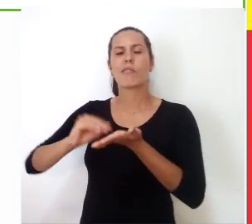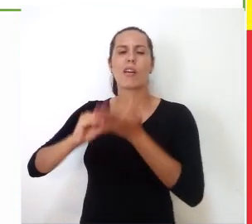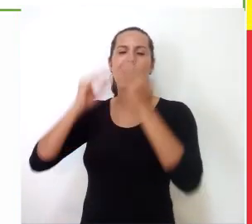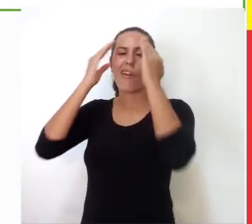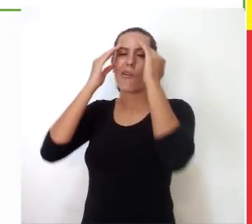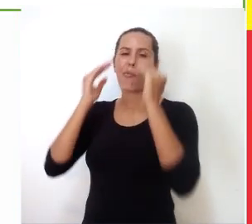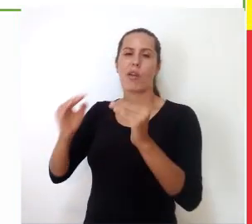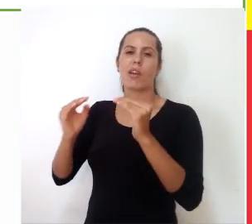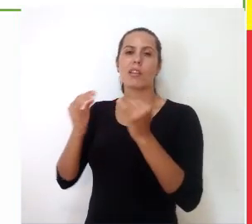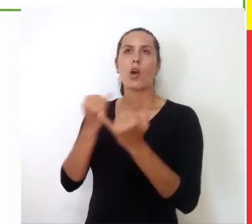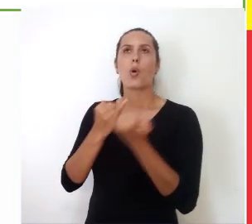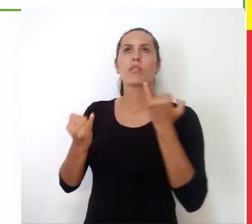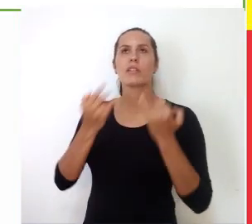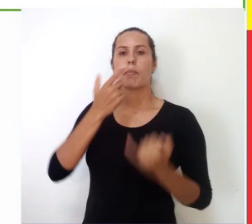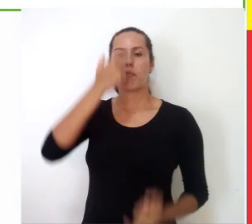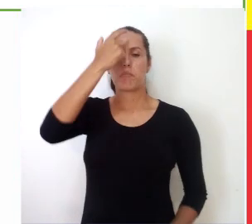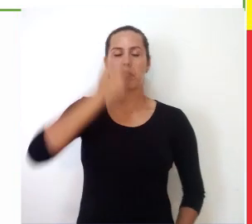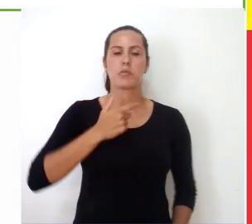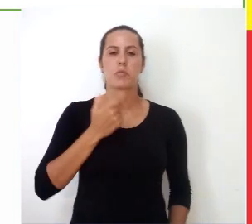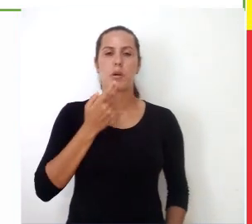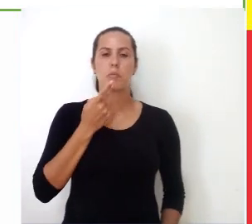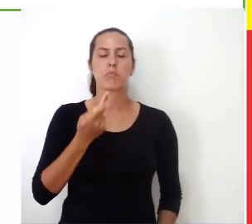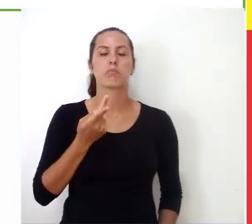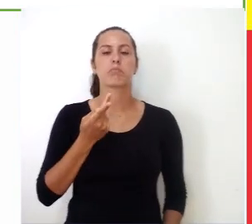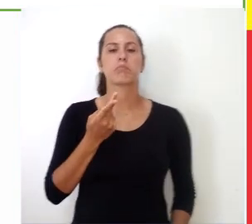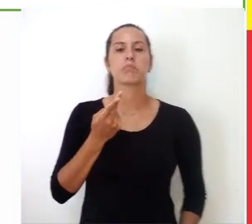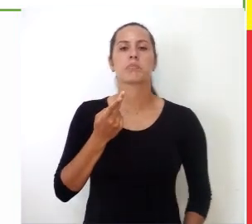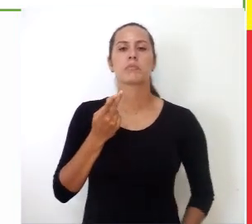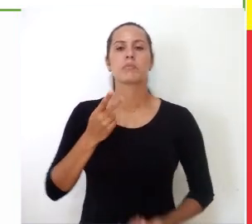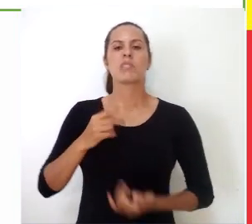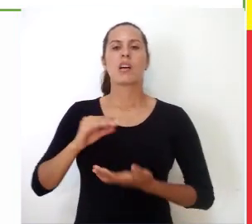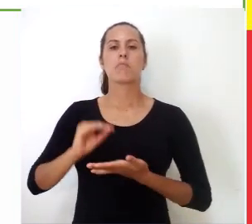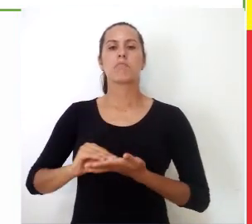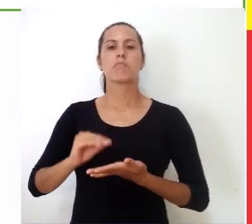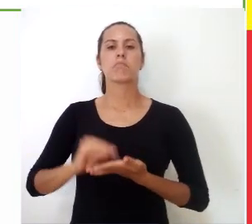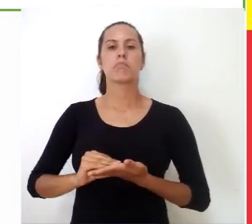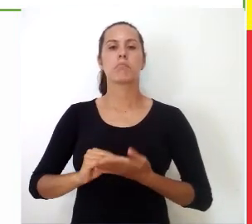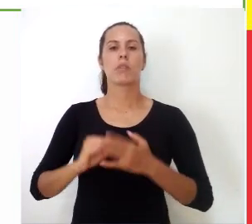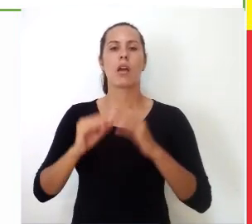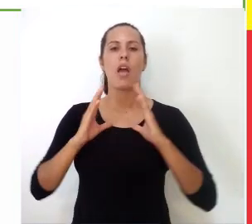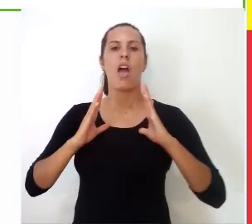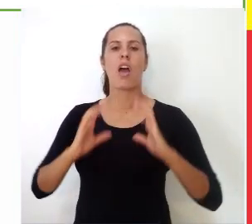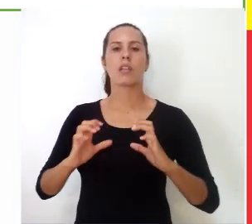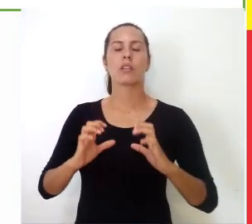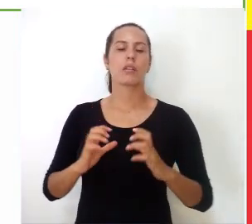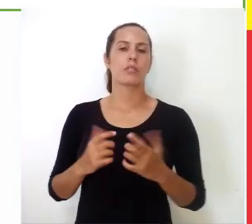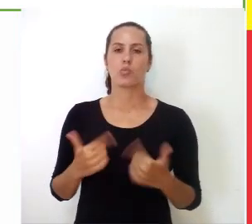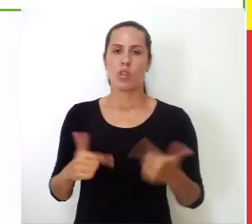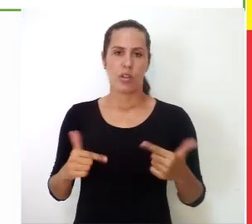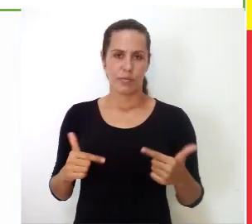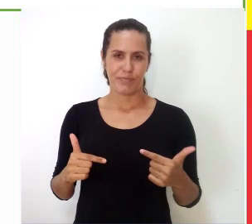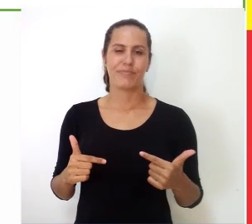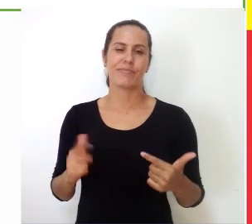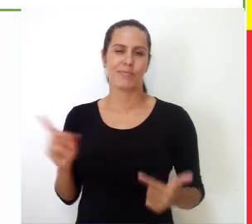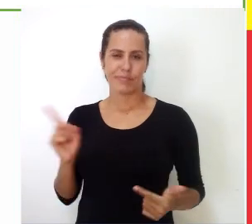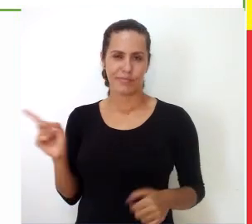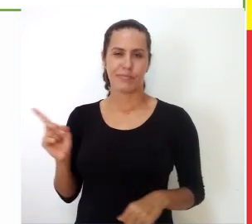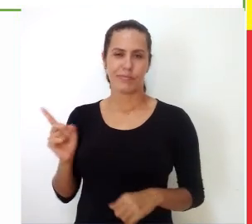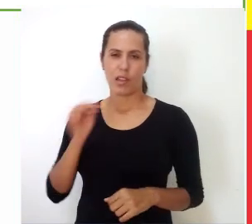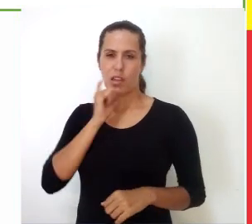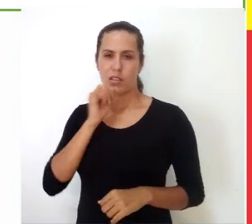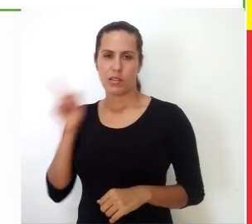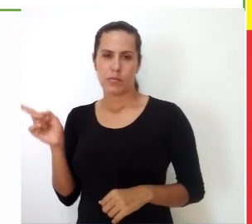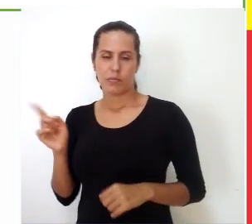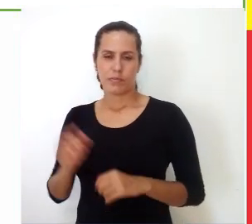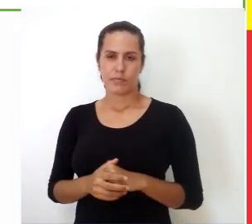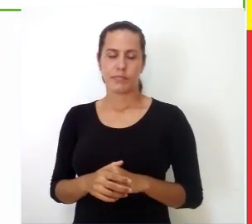de respeito, como se houvesse dois caras. Uma pessoa aí, ó, que está faltando com a questão da ética,